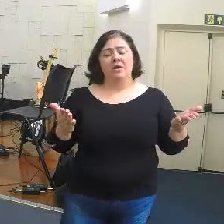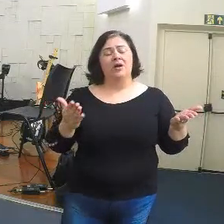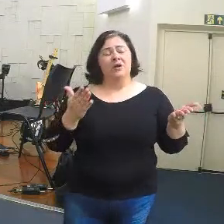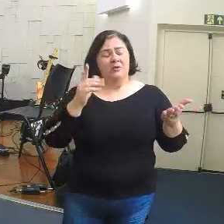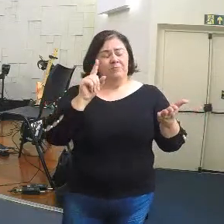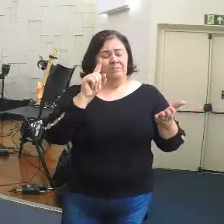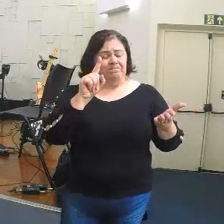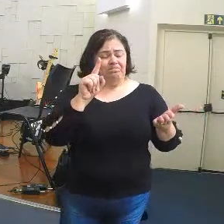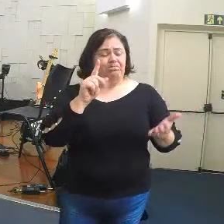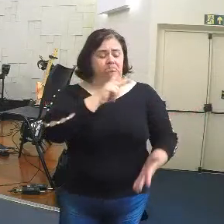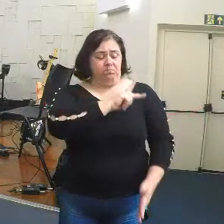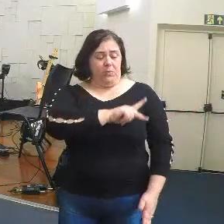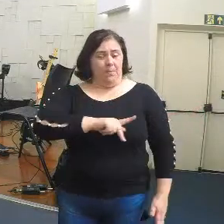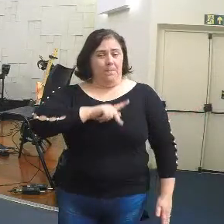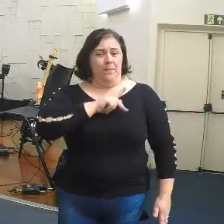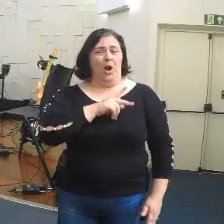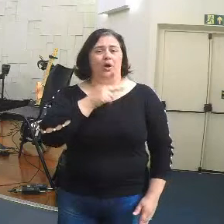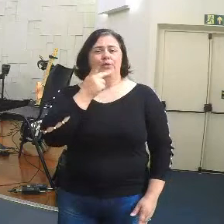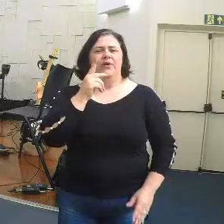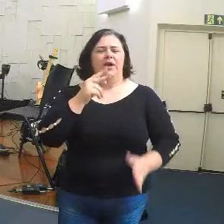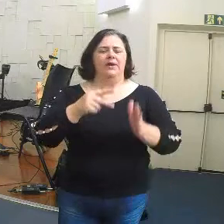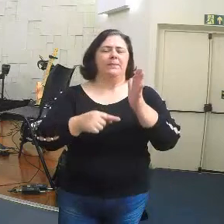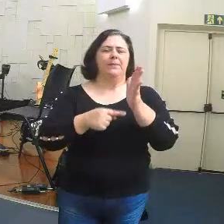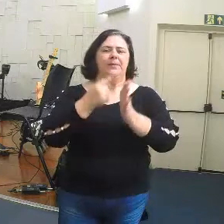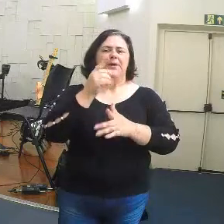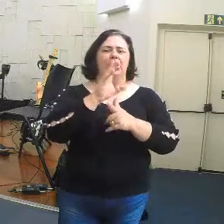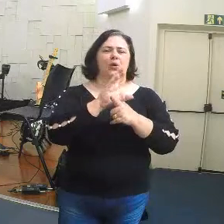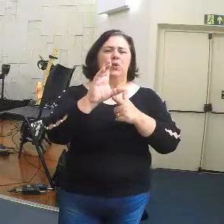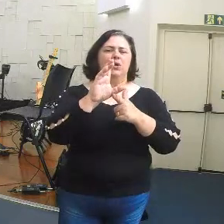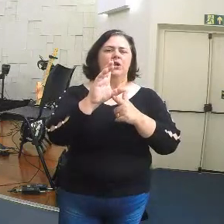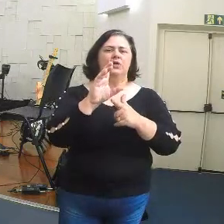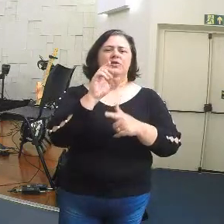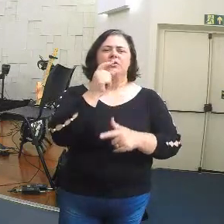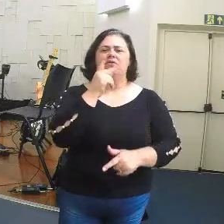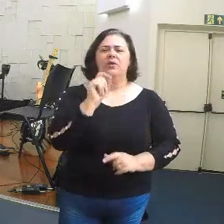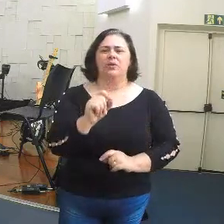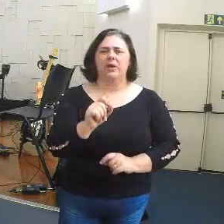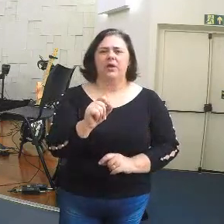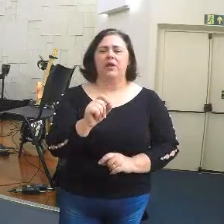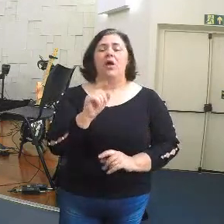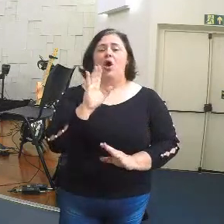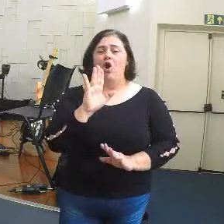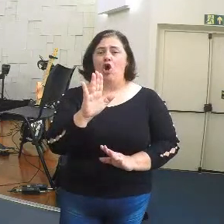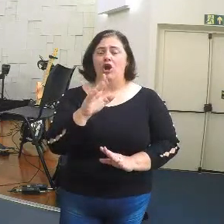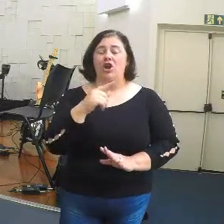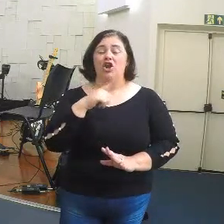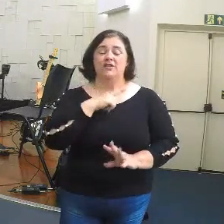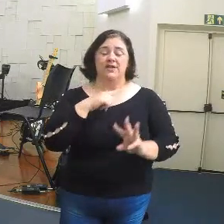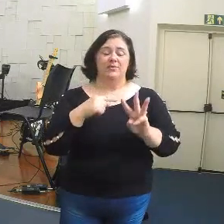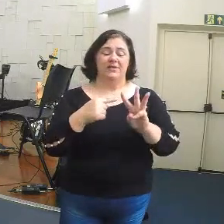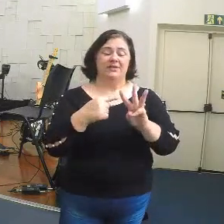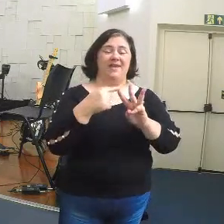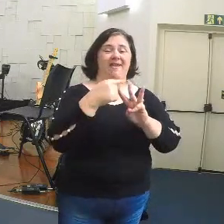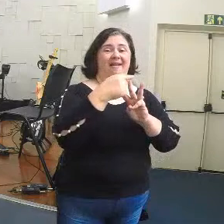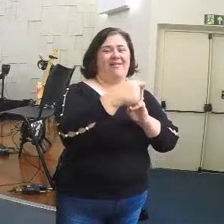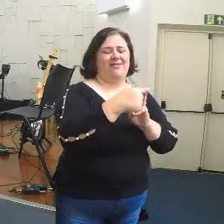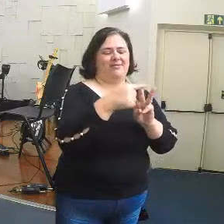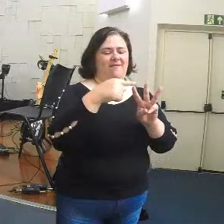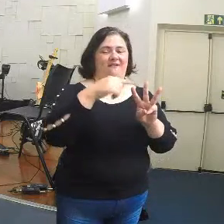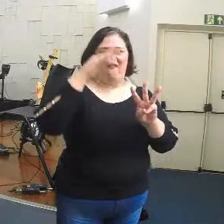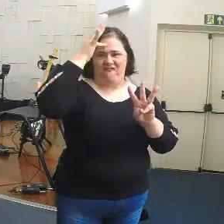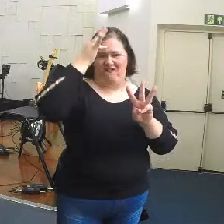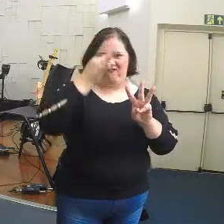pois, permanecem quantos? Esses três, as três virtudes, uma encadeada com a outra. A